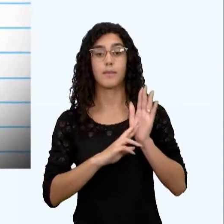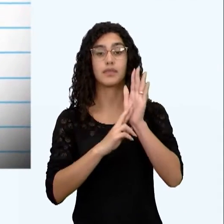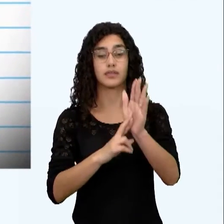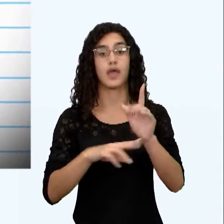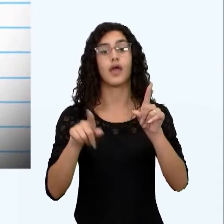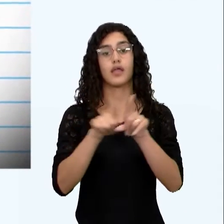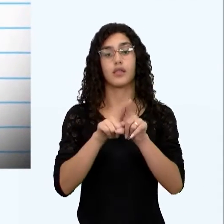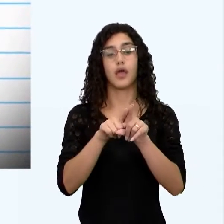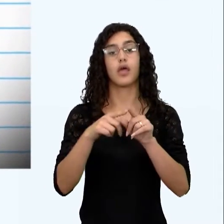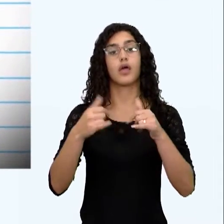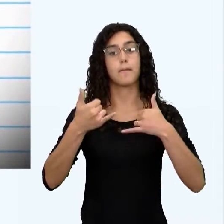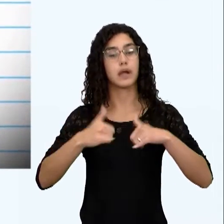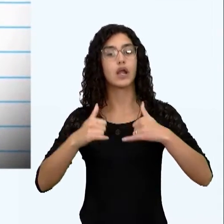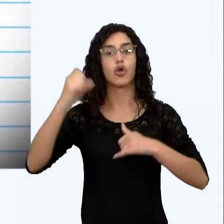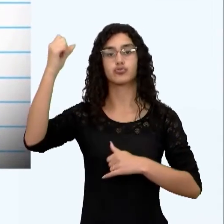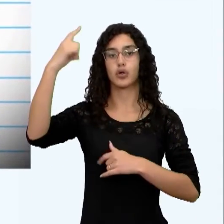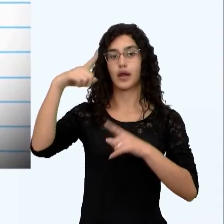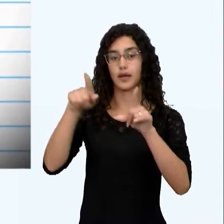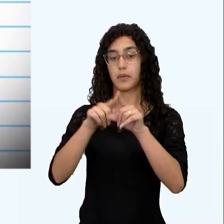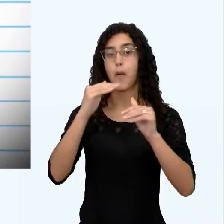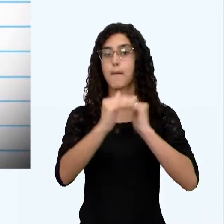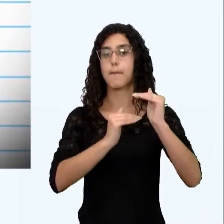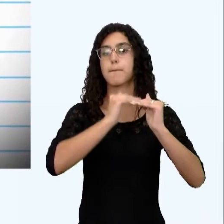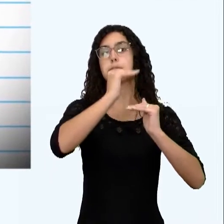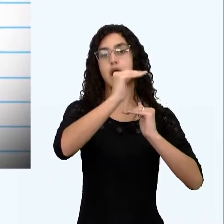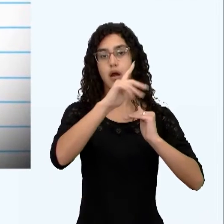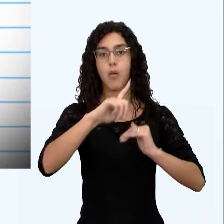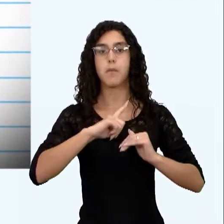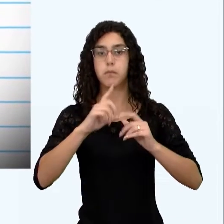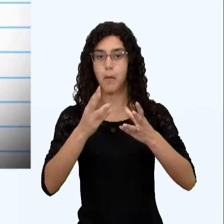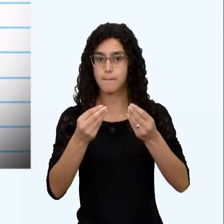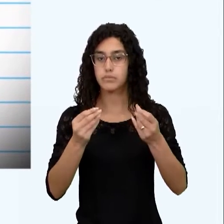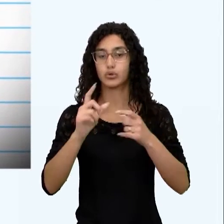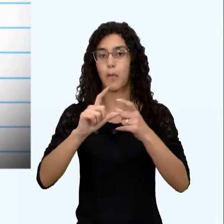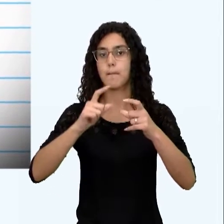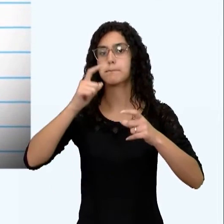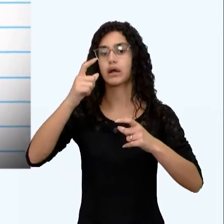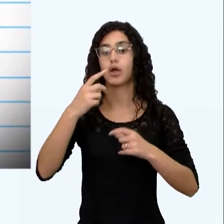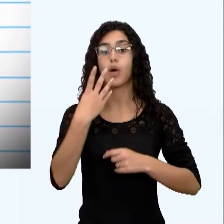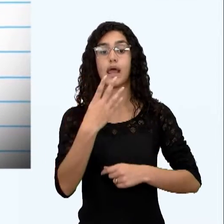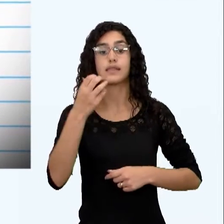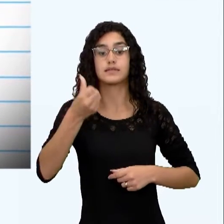para a energia solar fotovoltaica, que cresceu com uma inacreditável média anual de